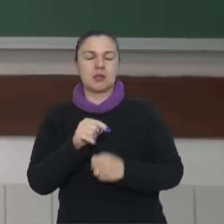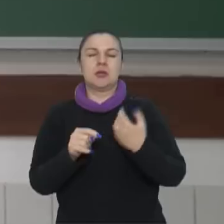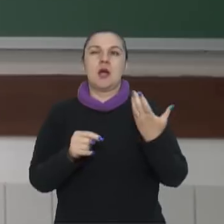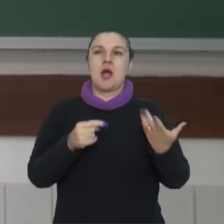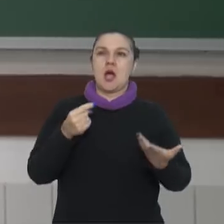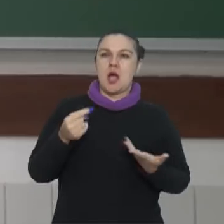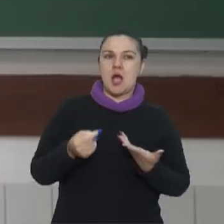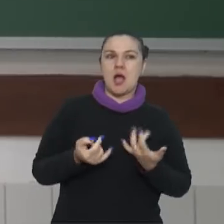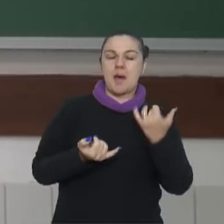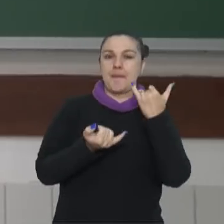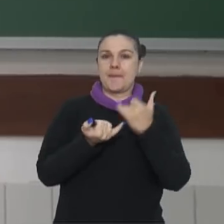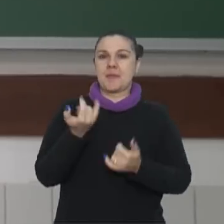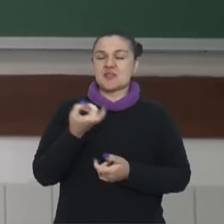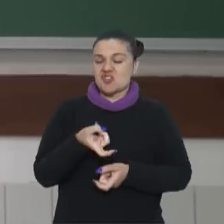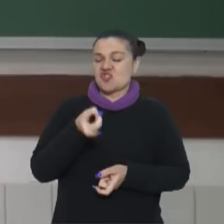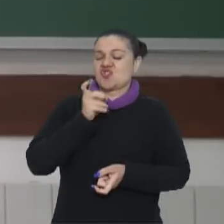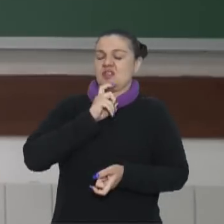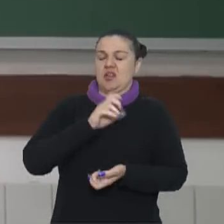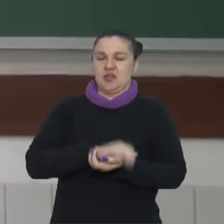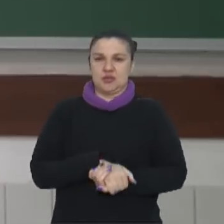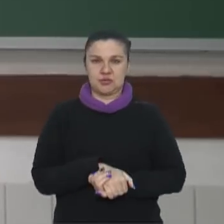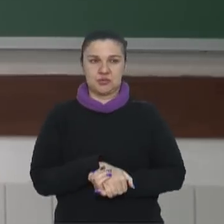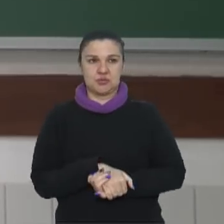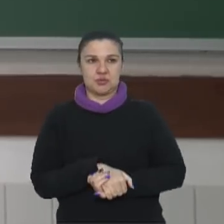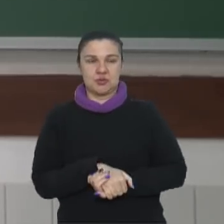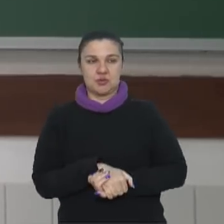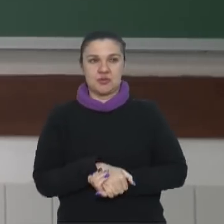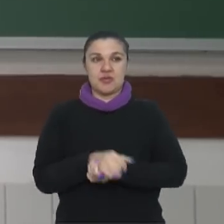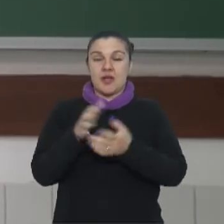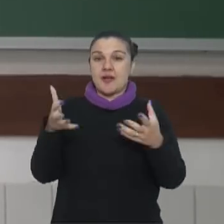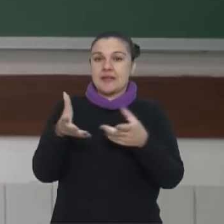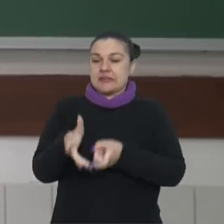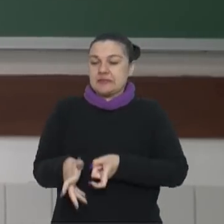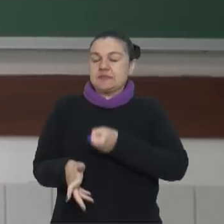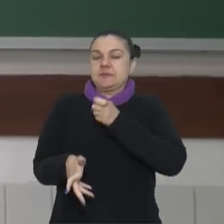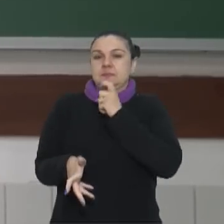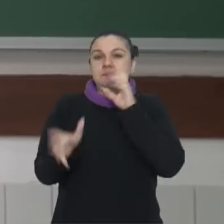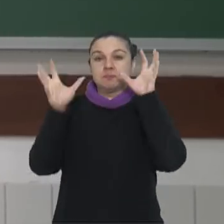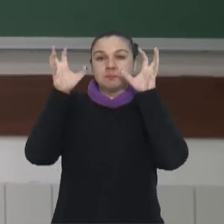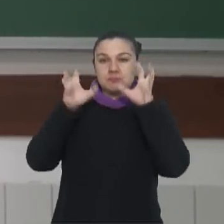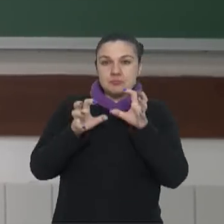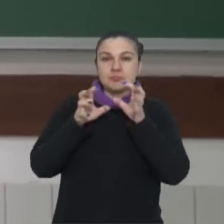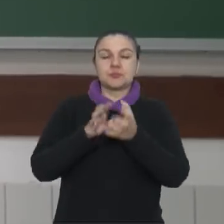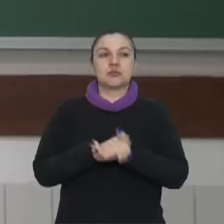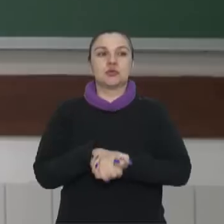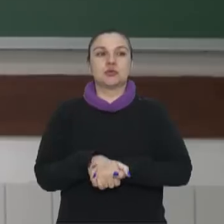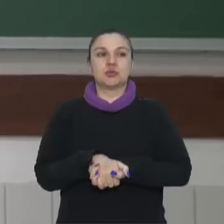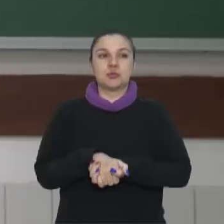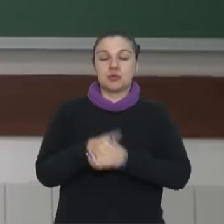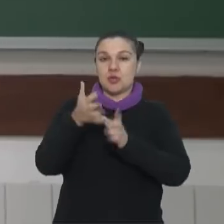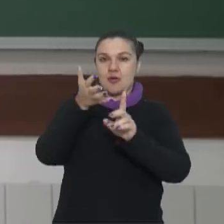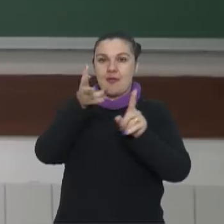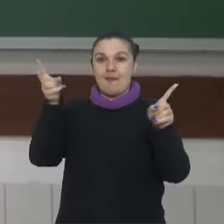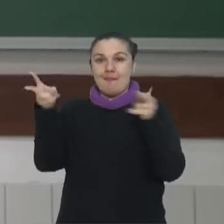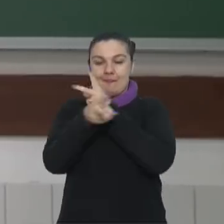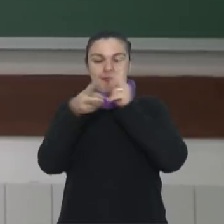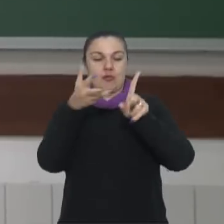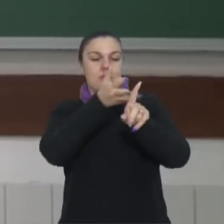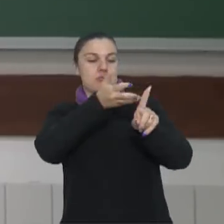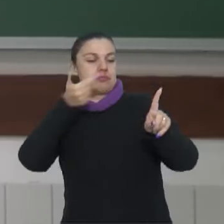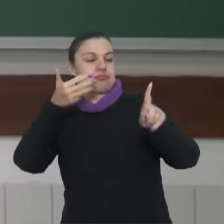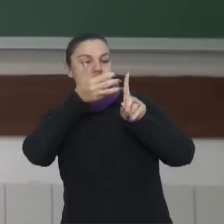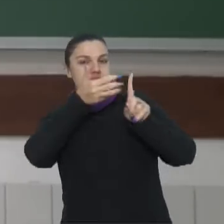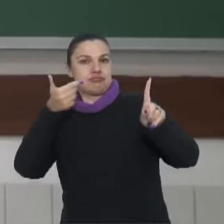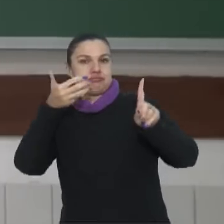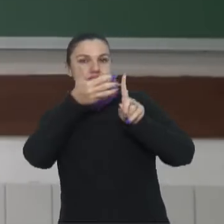olha, parece que é gelado, por causa dessa ideia, frio, né? Então essa ideia parece de vento aqui,